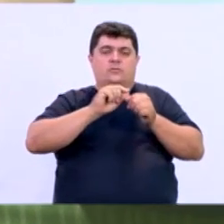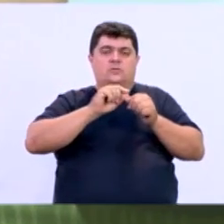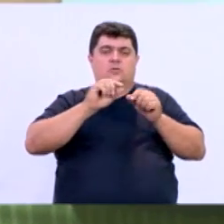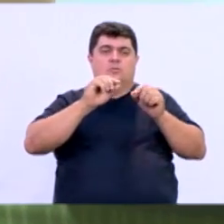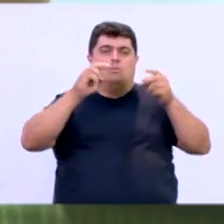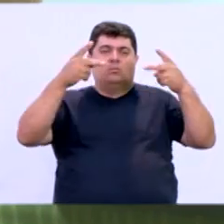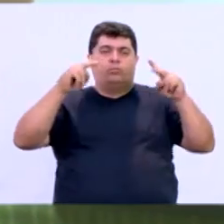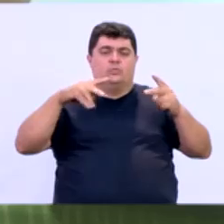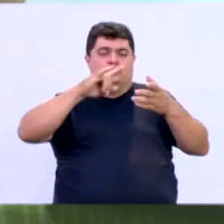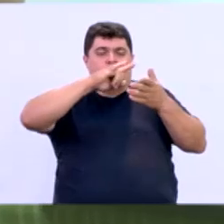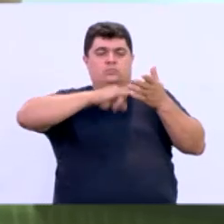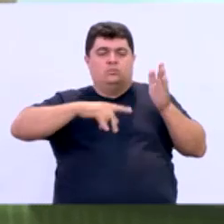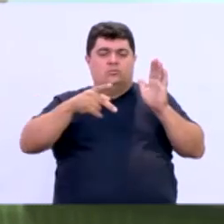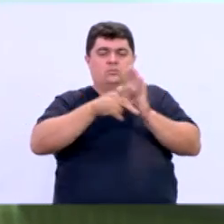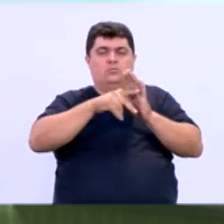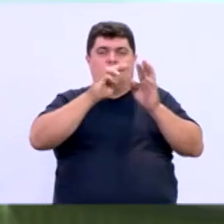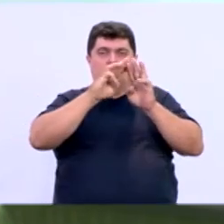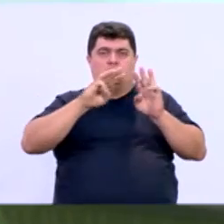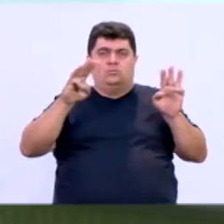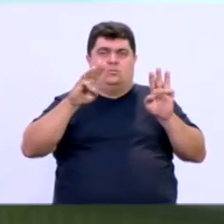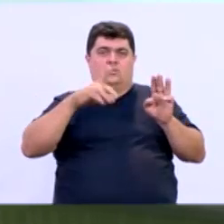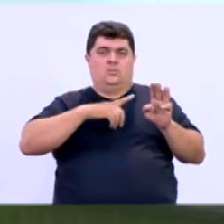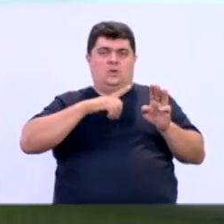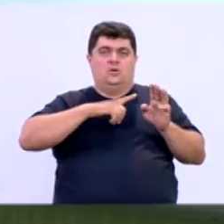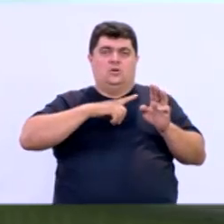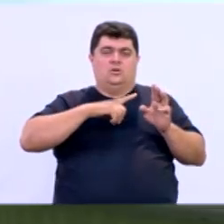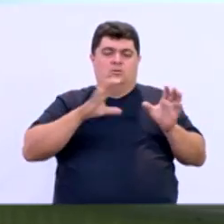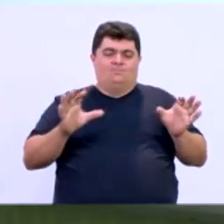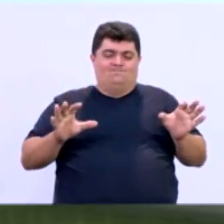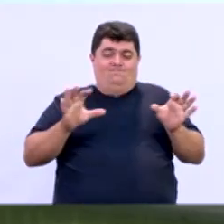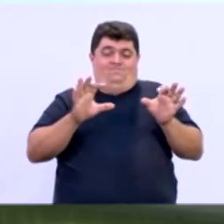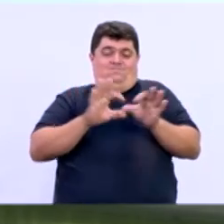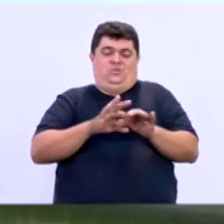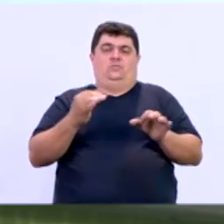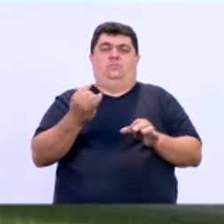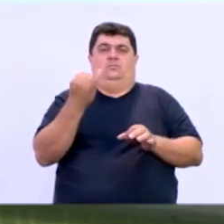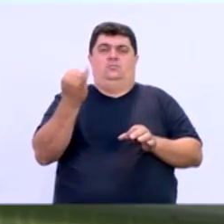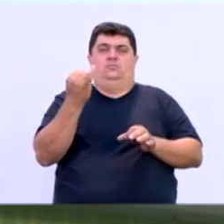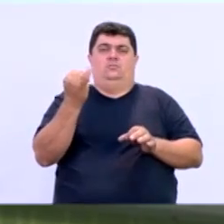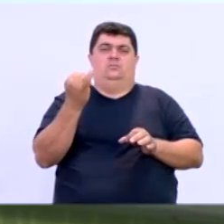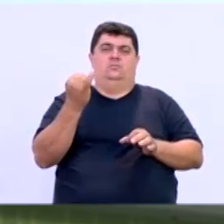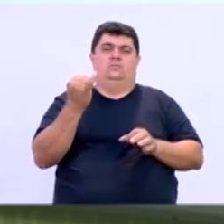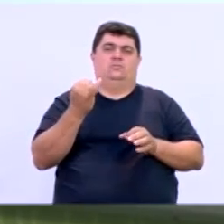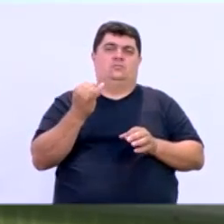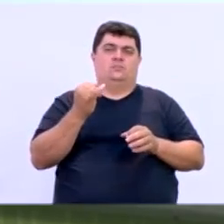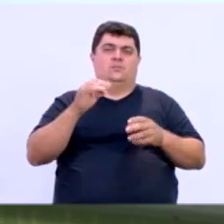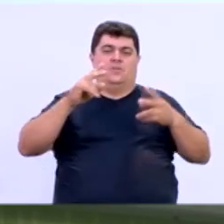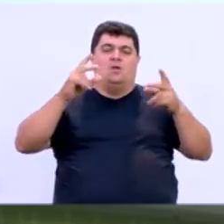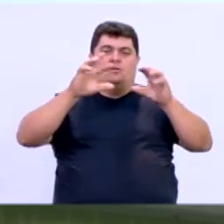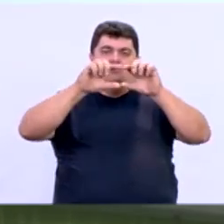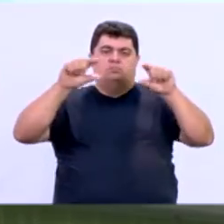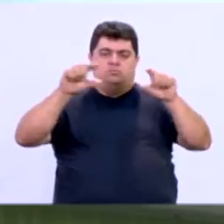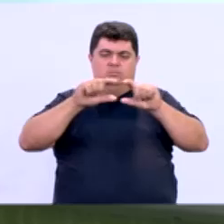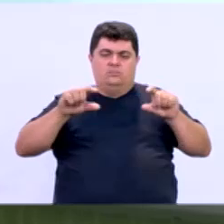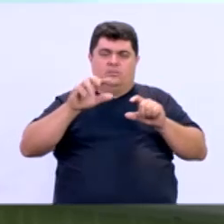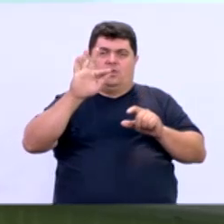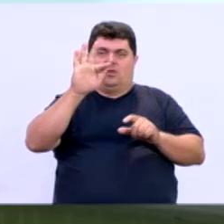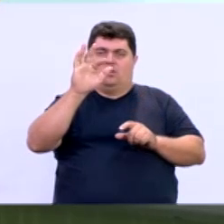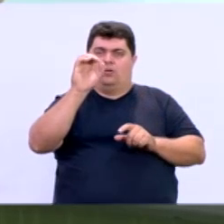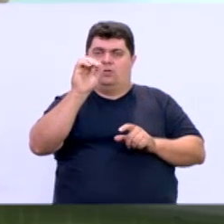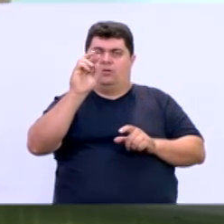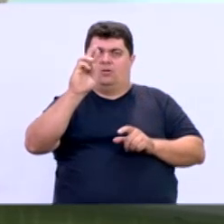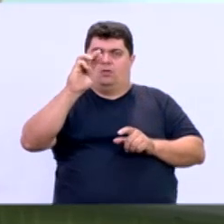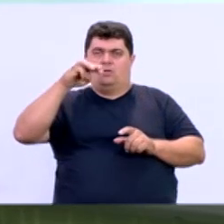algum documento. Então, ela tem um sentido, uma semântica própria para isso. Na questão dos formulários, a gente sabe que vai